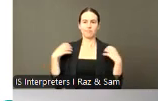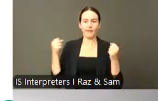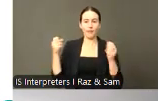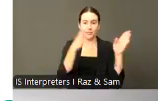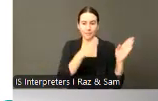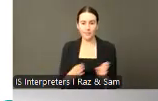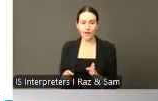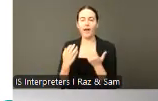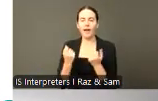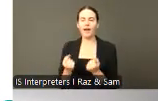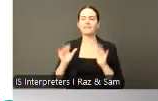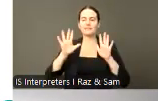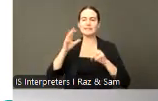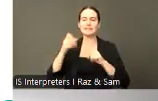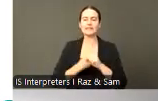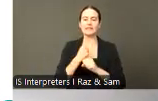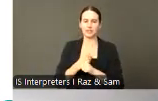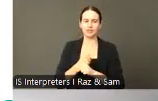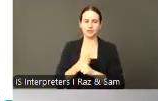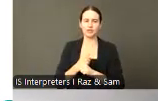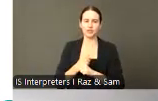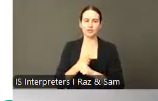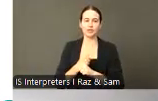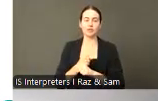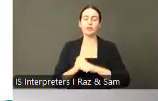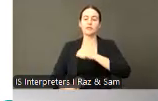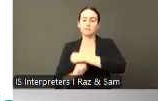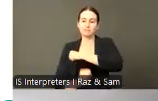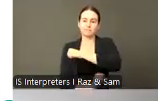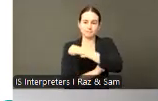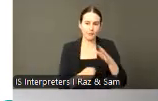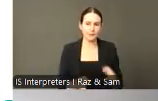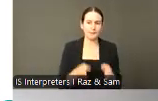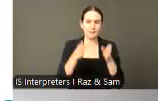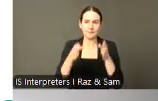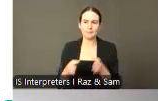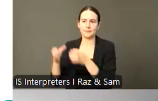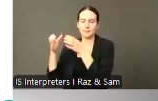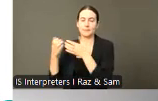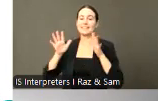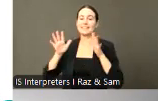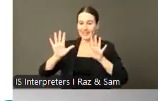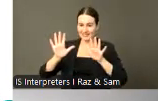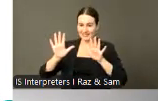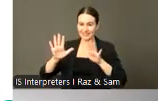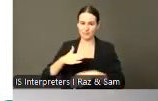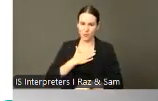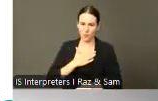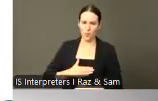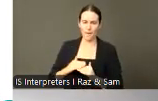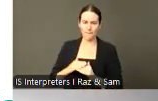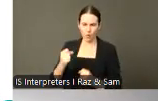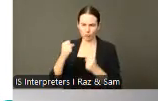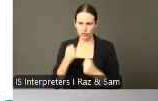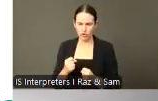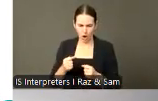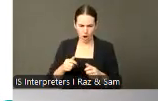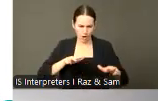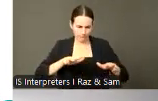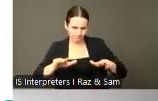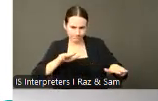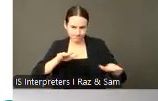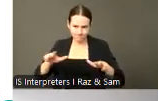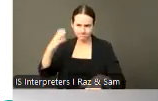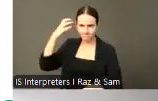em 2022, fortalecimento da governança, saúde pública, trabalho junto às comunidades